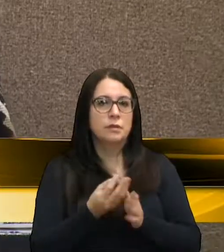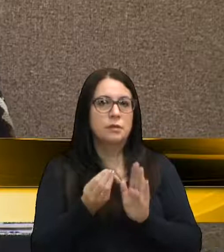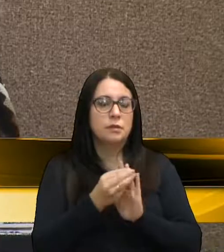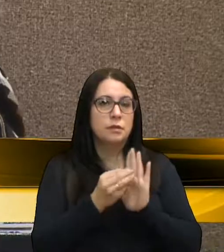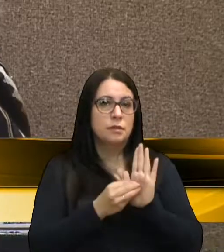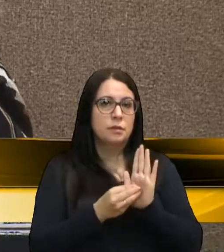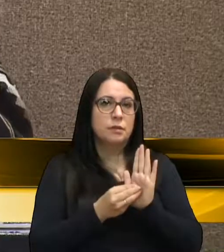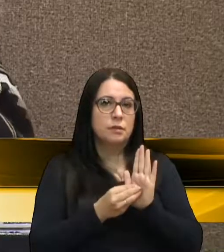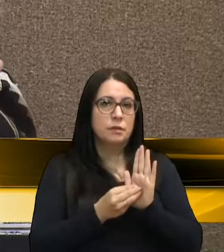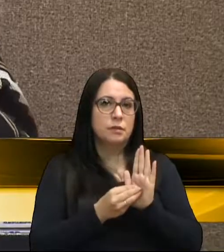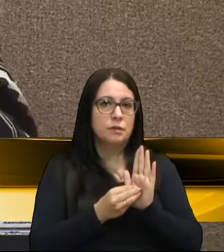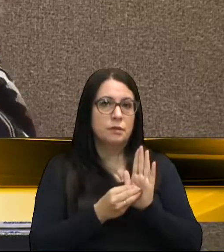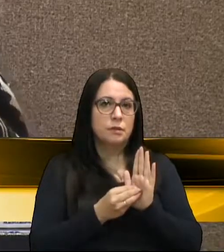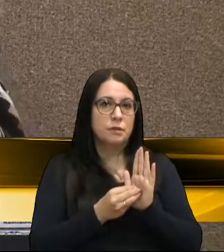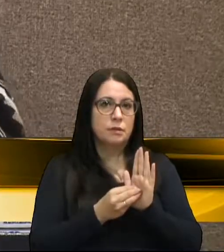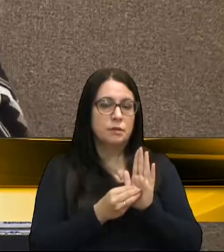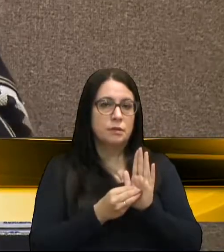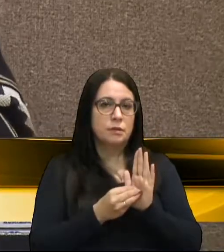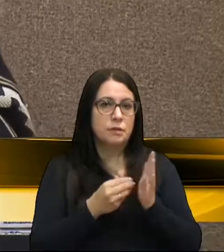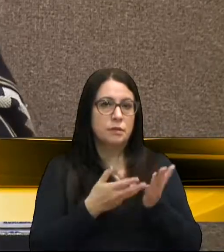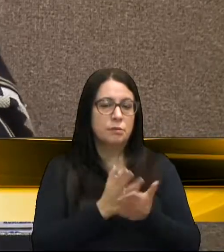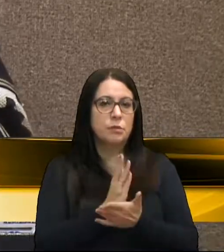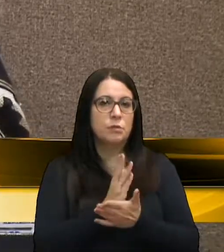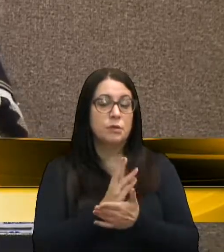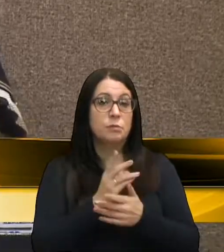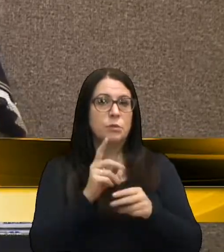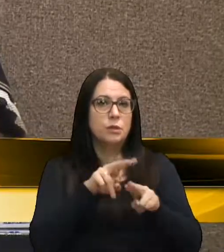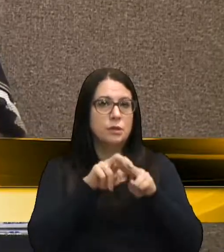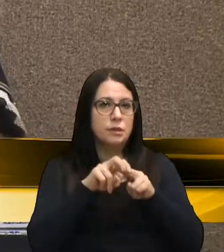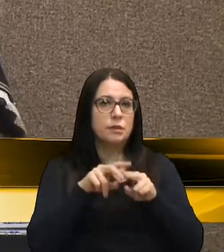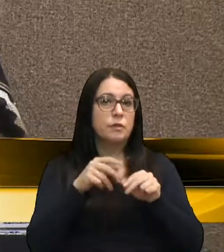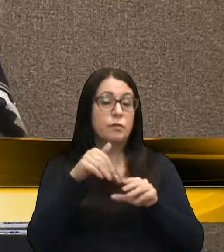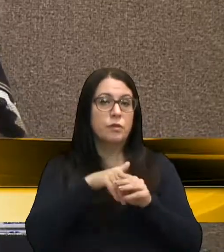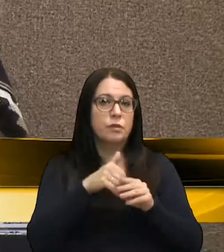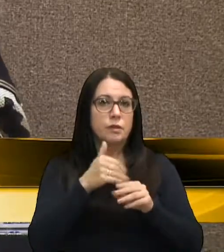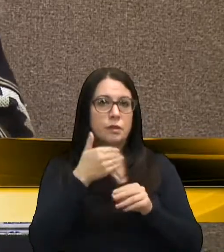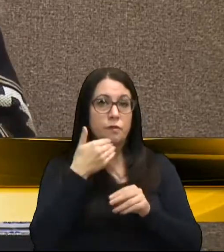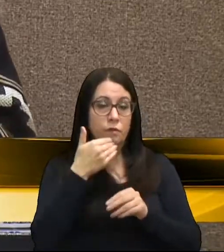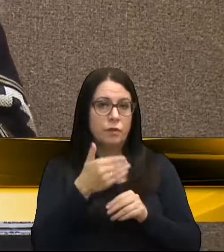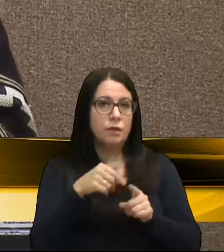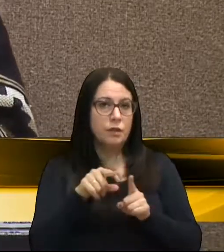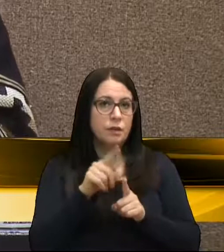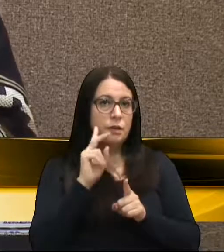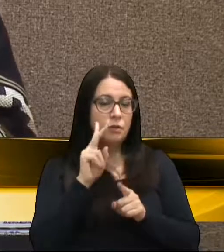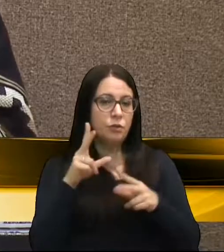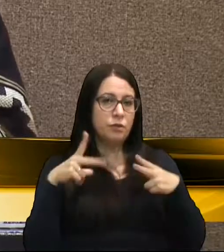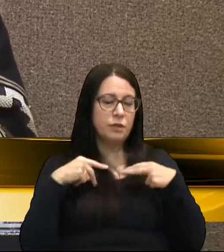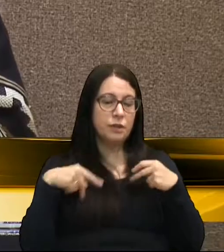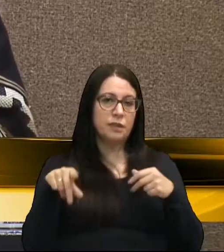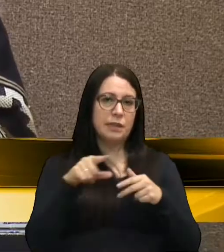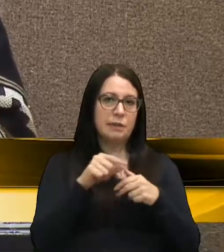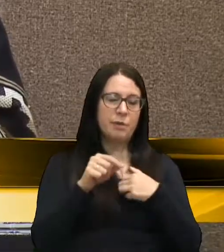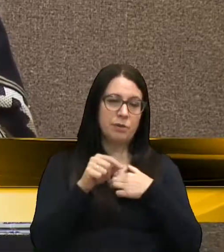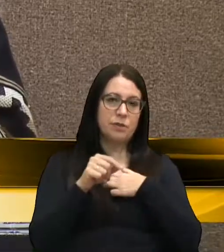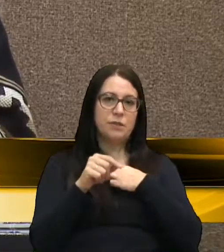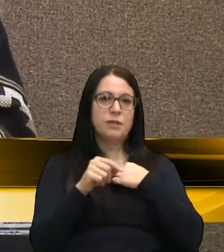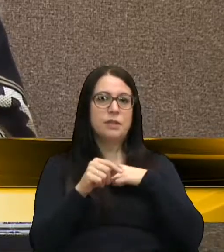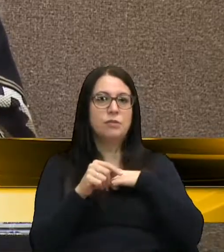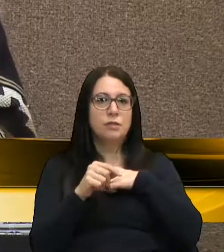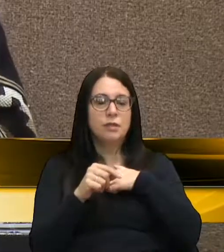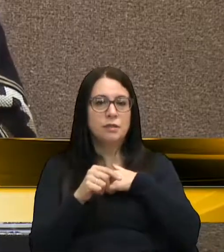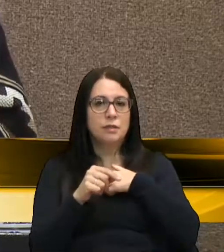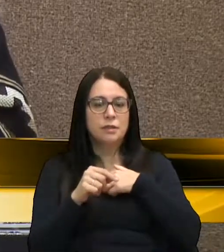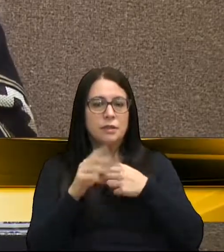restabelecer e ele ser aprovado, é por esse motivo que eu votarei favorável, porque no mérito, como falou o vereador Adiló,